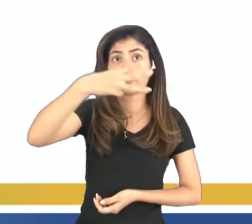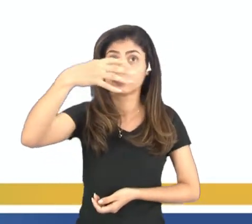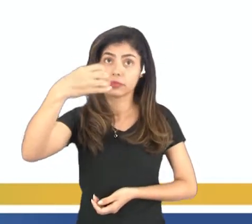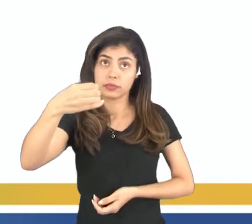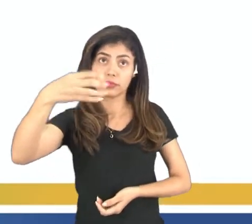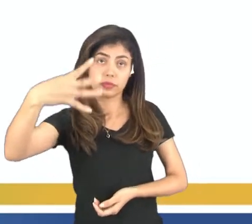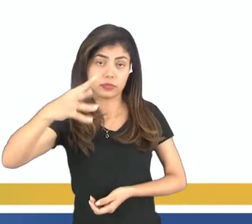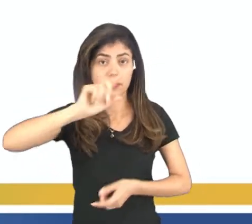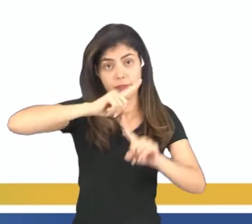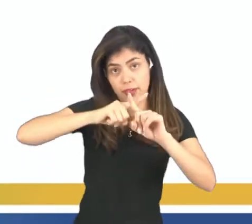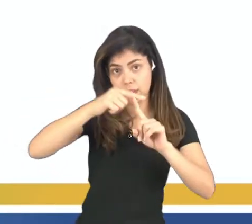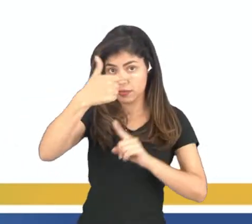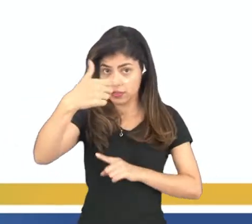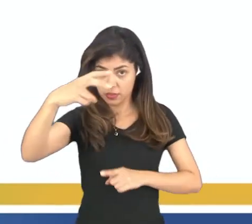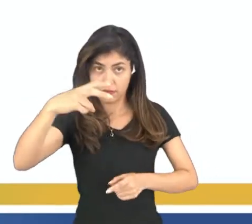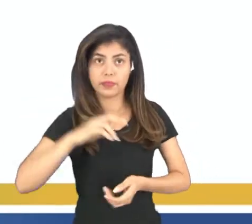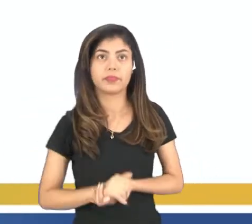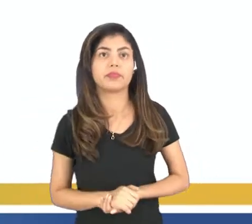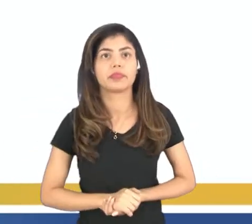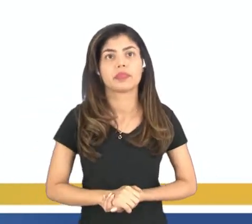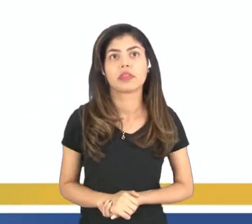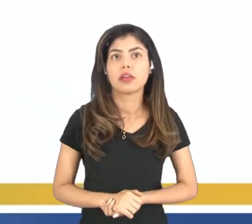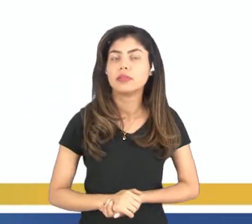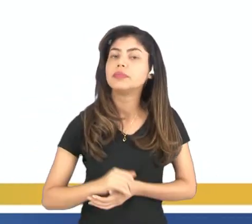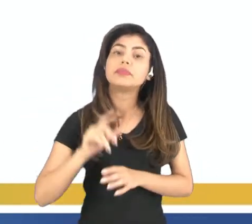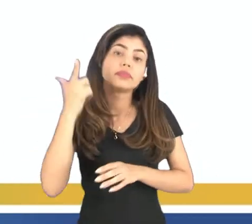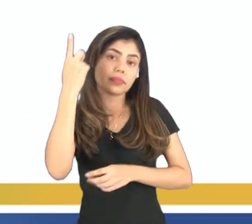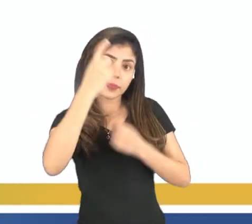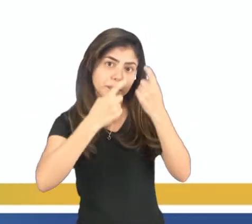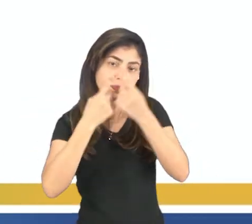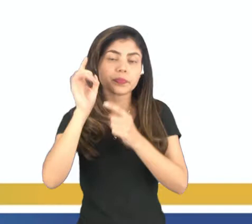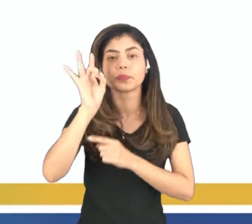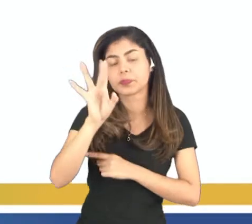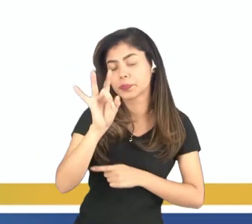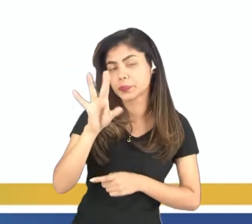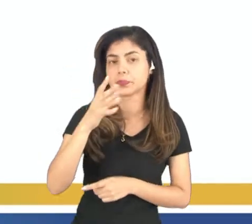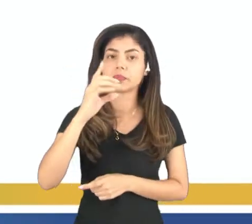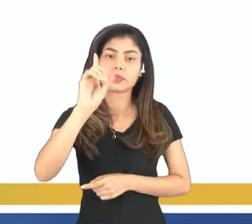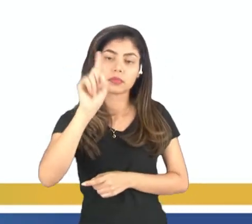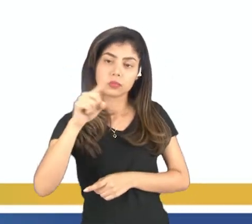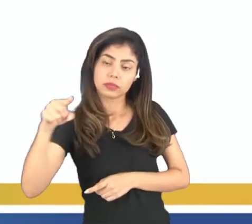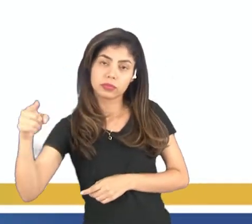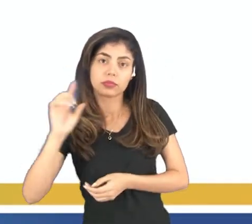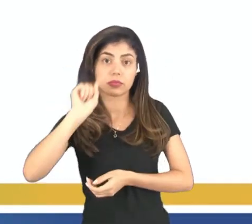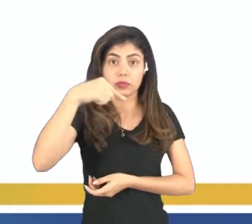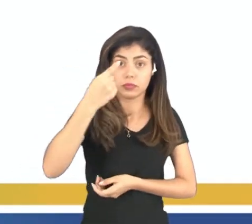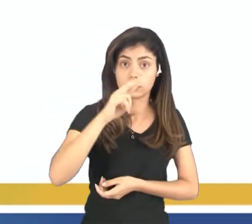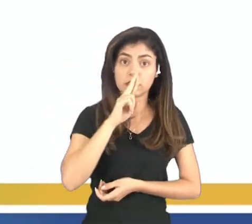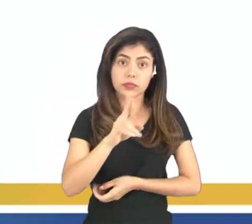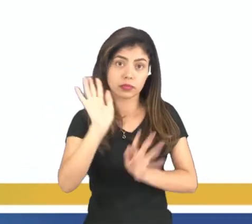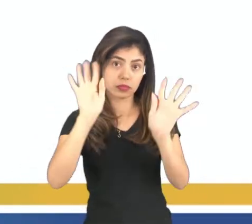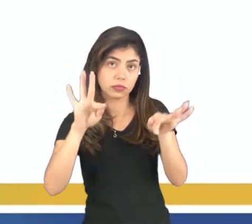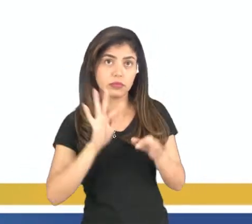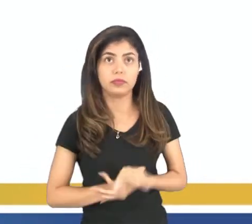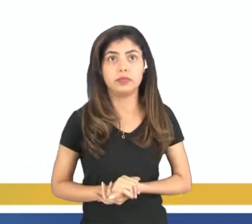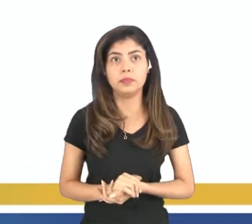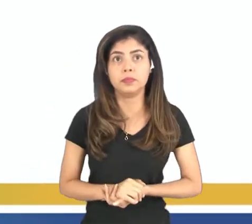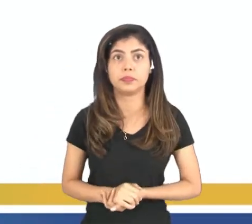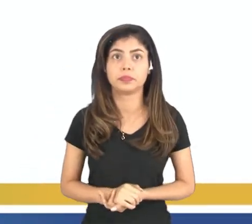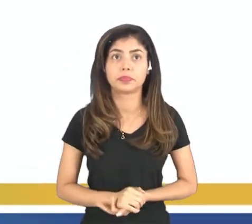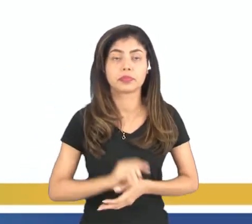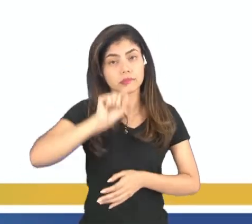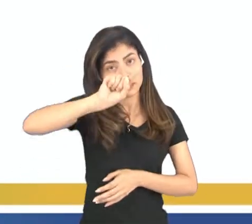349 vezes 25 certo e só vamos nos preocupar com essas casas decimais lá no resultado certo